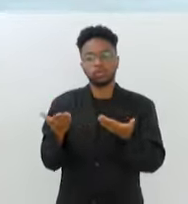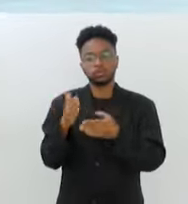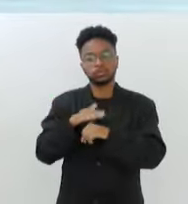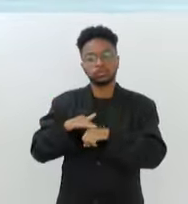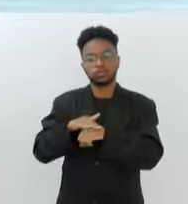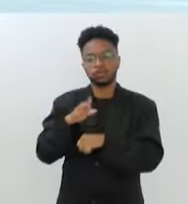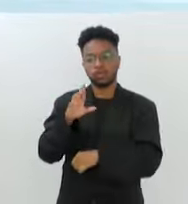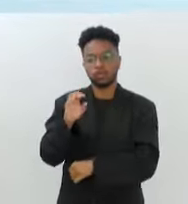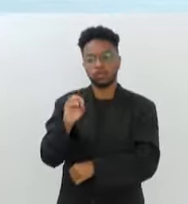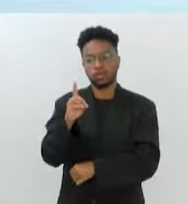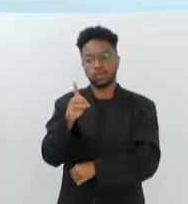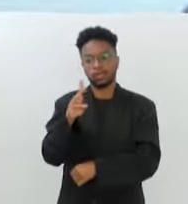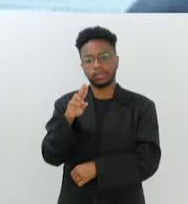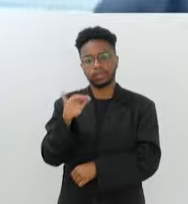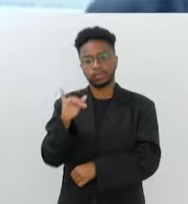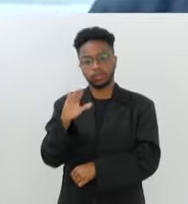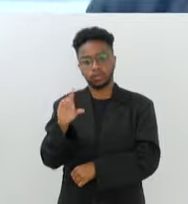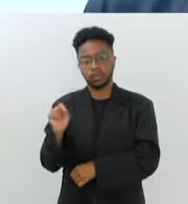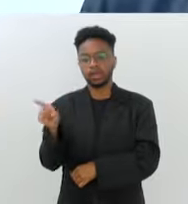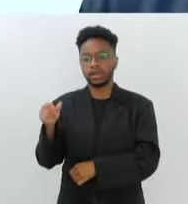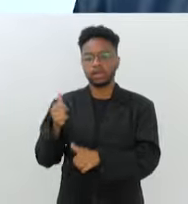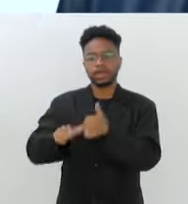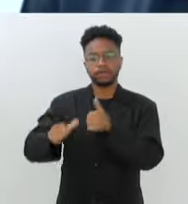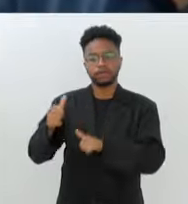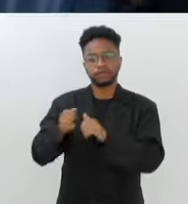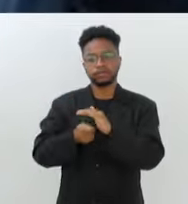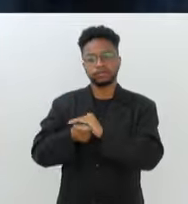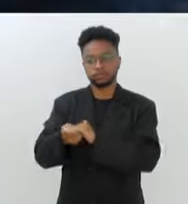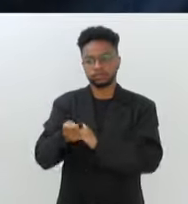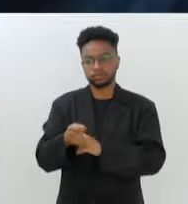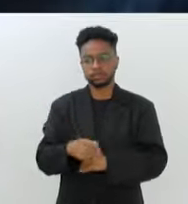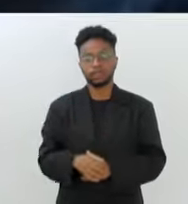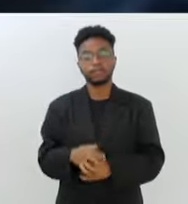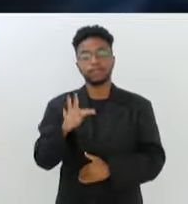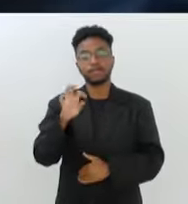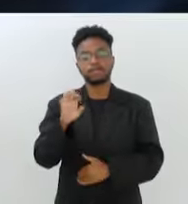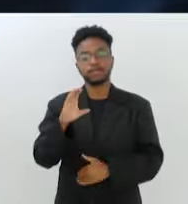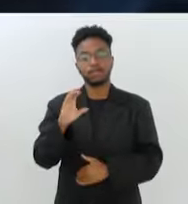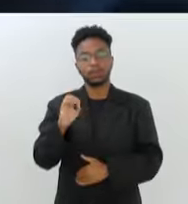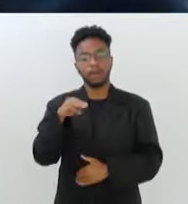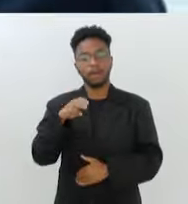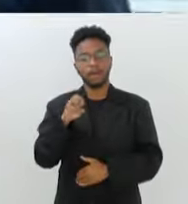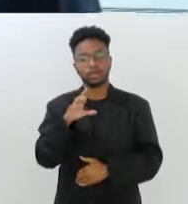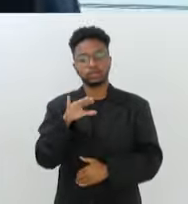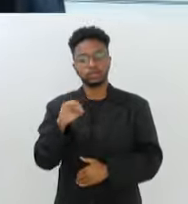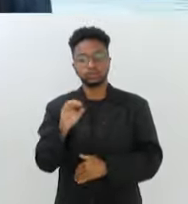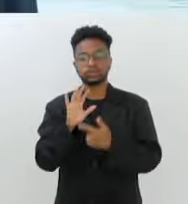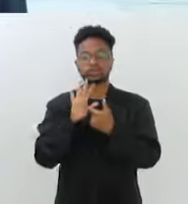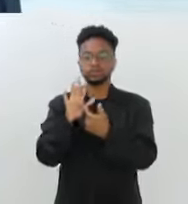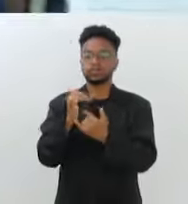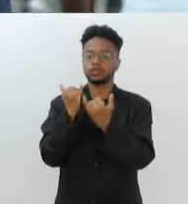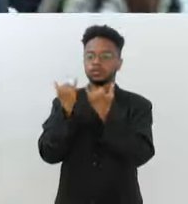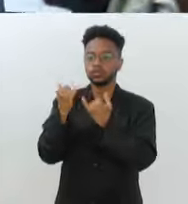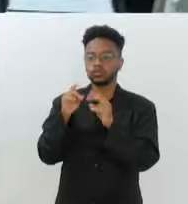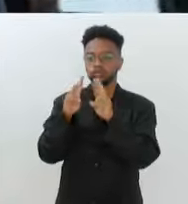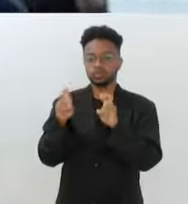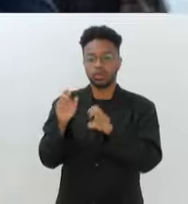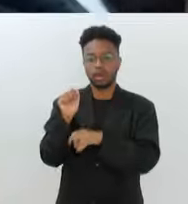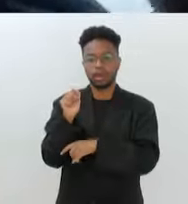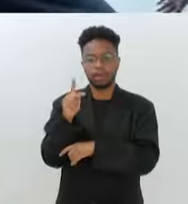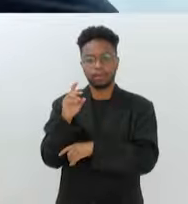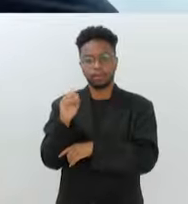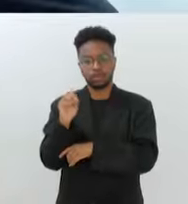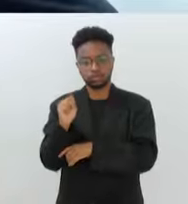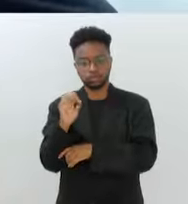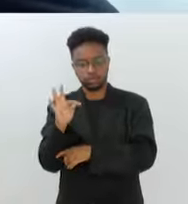financeiro e analista de investimentos. Bom dia, Rodrigo. A Fecomércio trouxe alguns dados em relação a esse mercado de aposta. Segundo a Fecomércio,